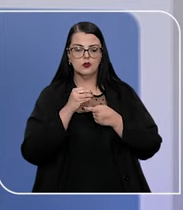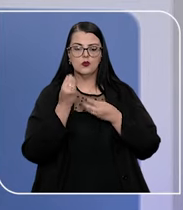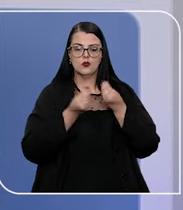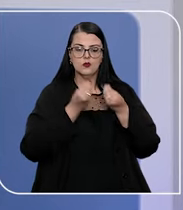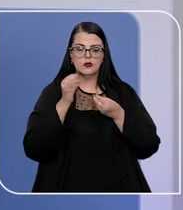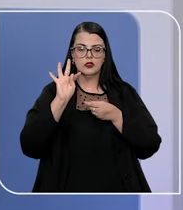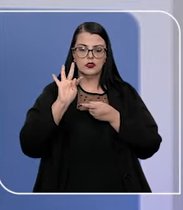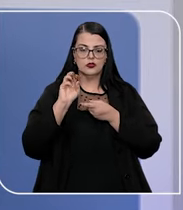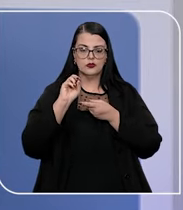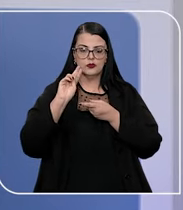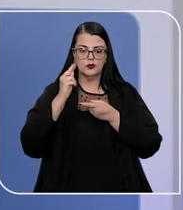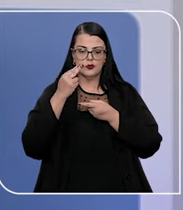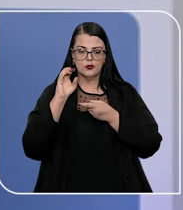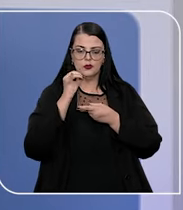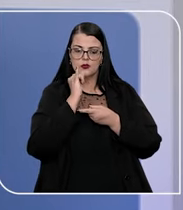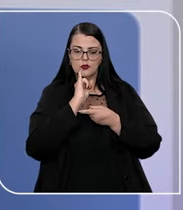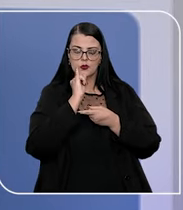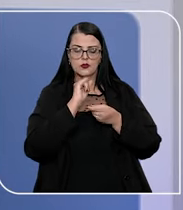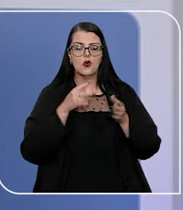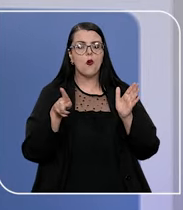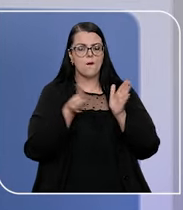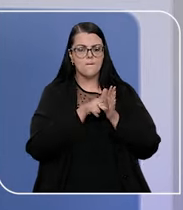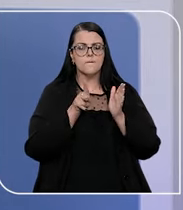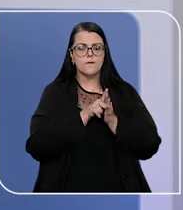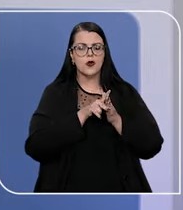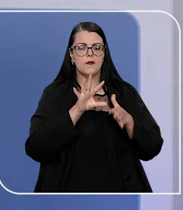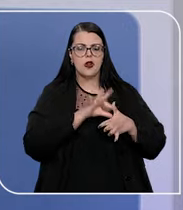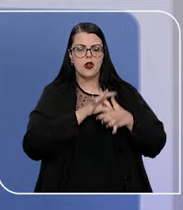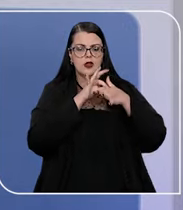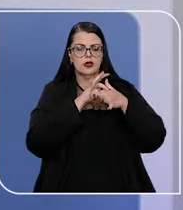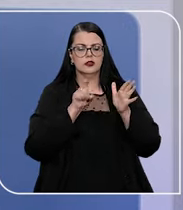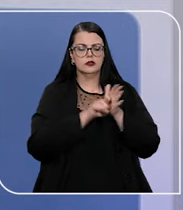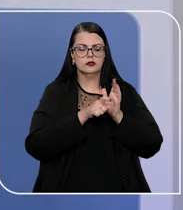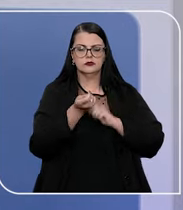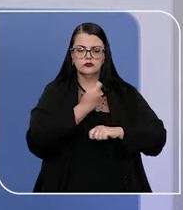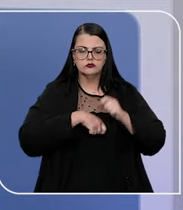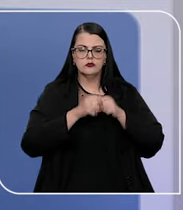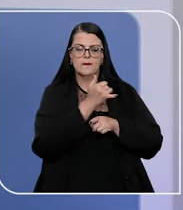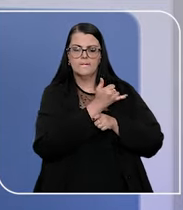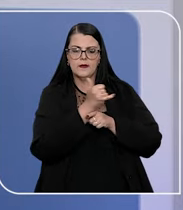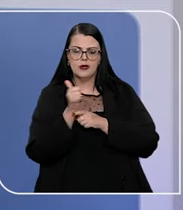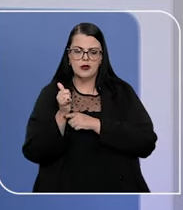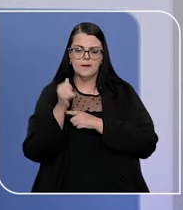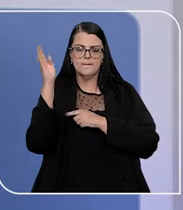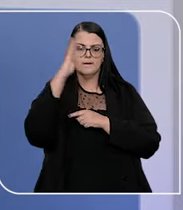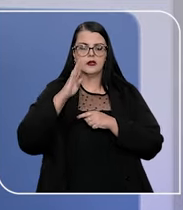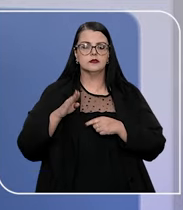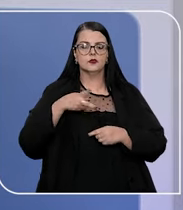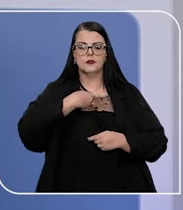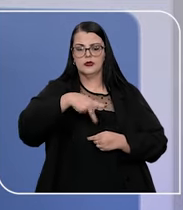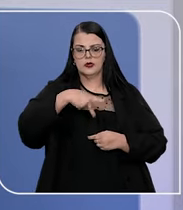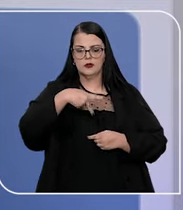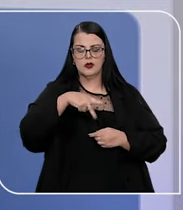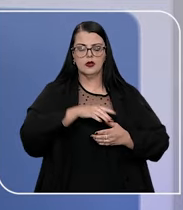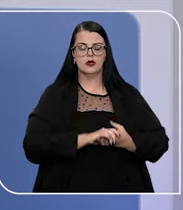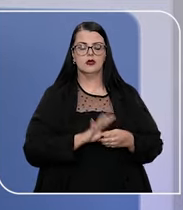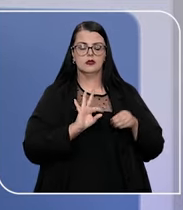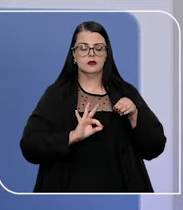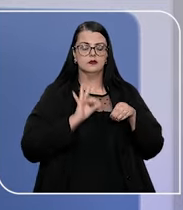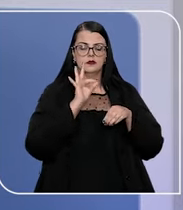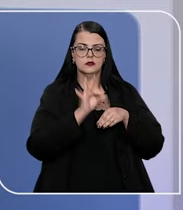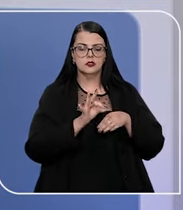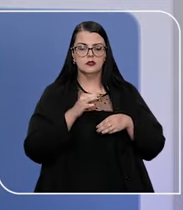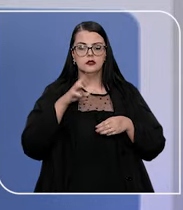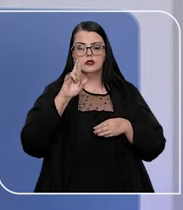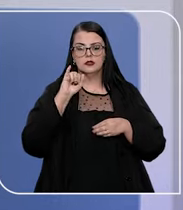Mota conhecido como Tonho apontado como líder do tráfico internacional de drogas e armas na fronteira Brasil Paraguai o